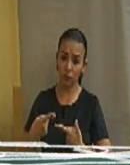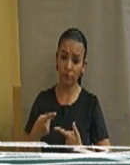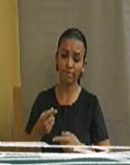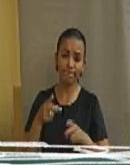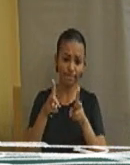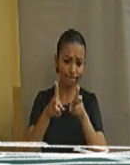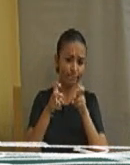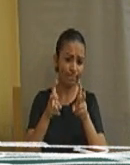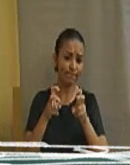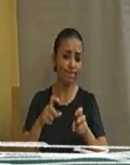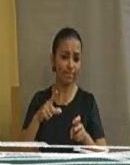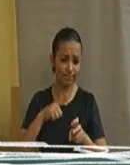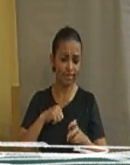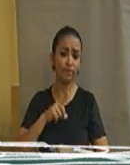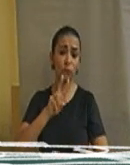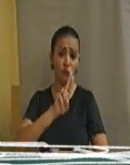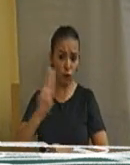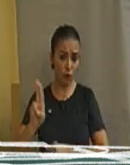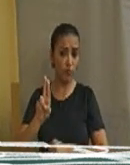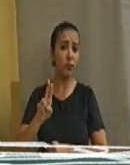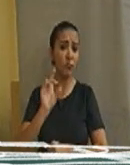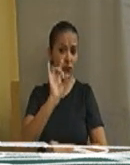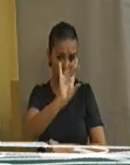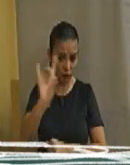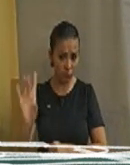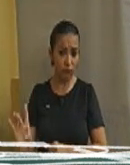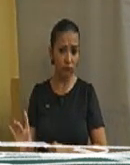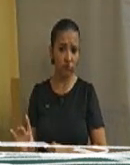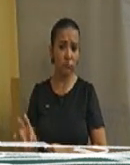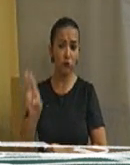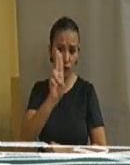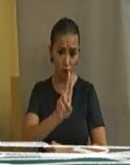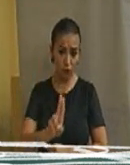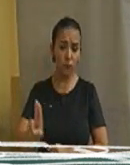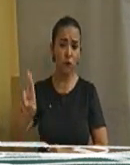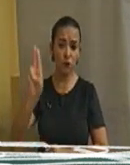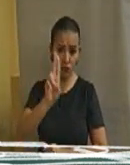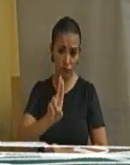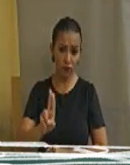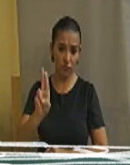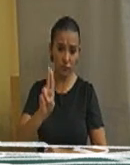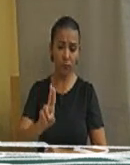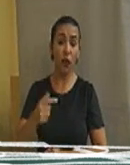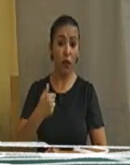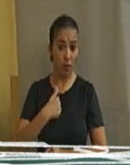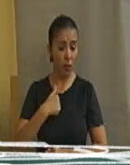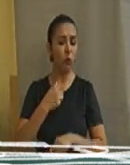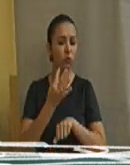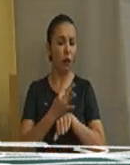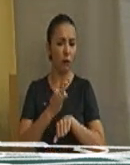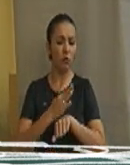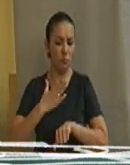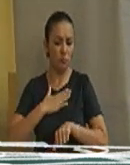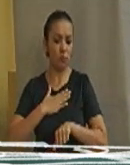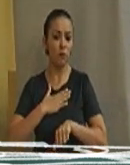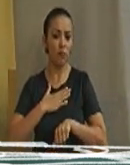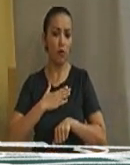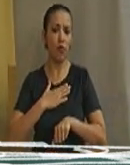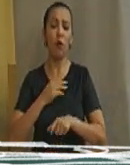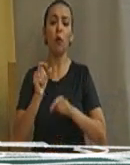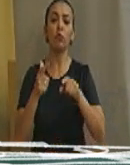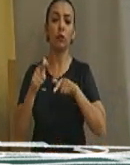que aqui vai aparecer o nome de vocês, do usuário que vocês estão utilizando. No caso, eu sou técnico, eu vou utilizar aqui a urna